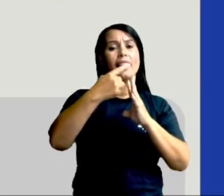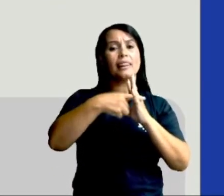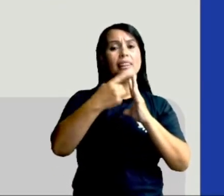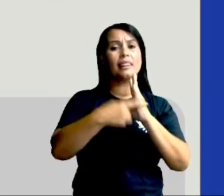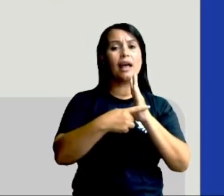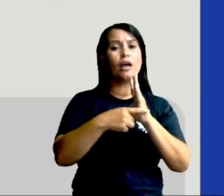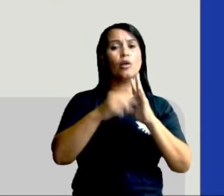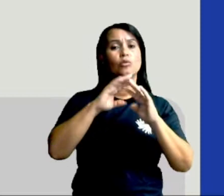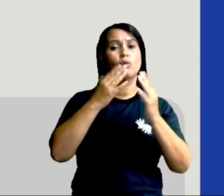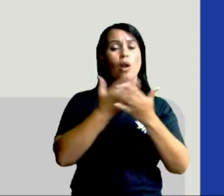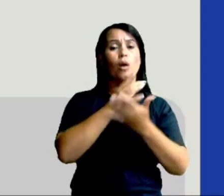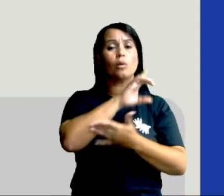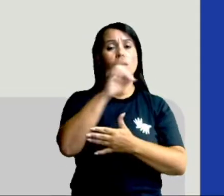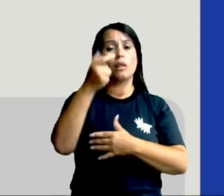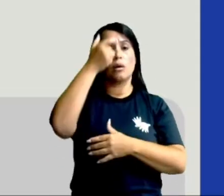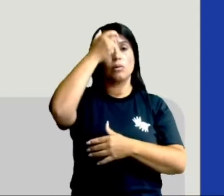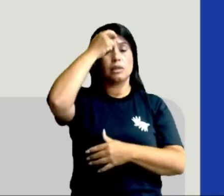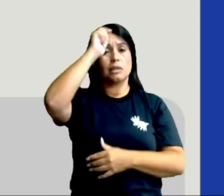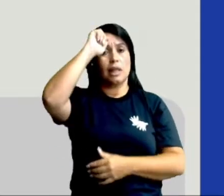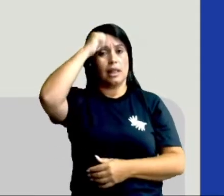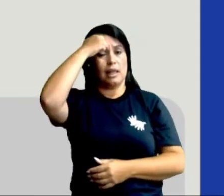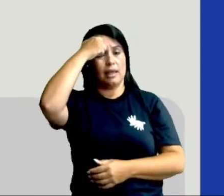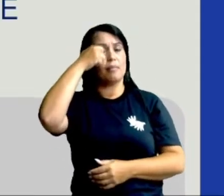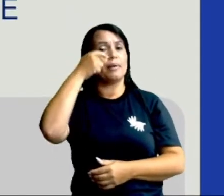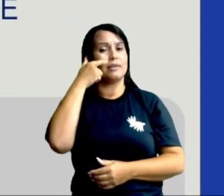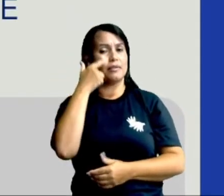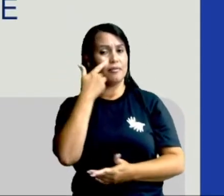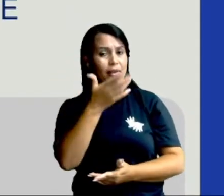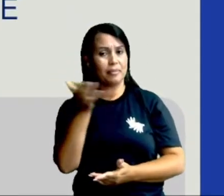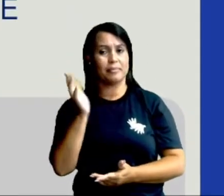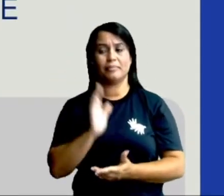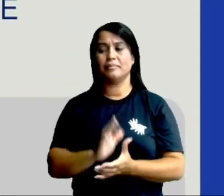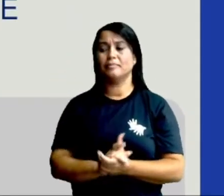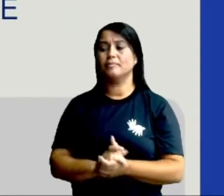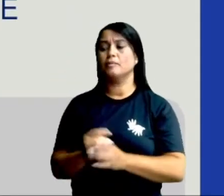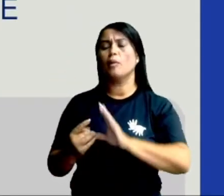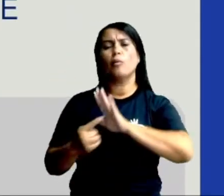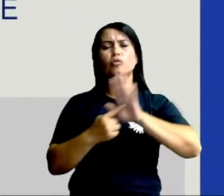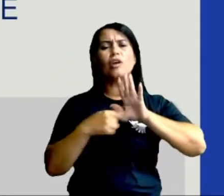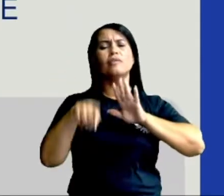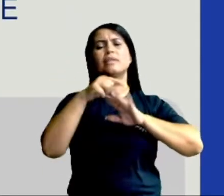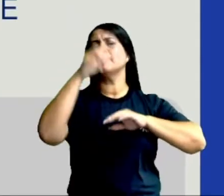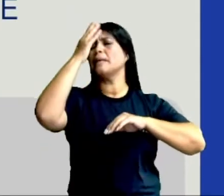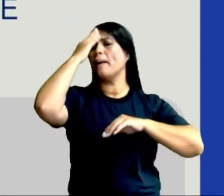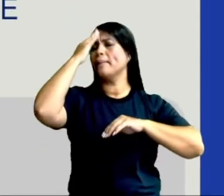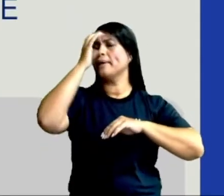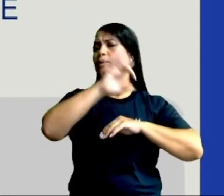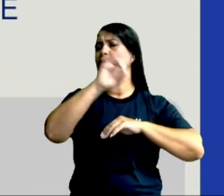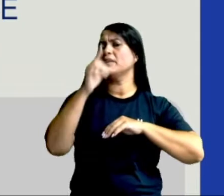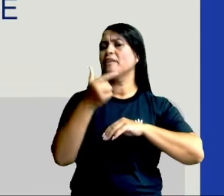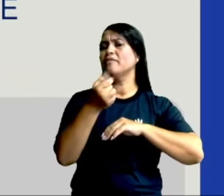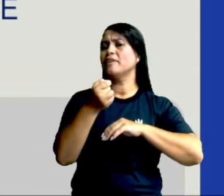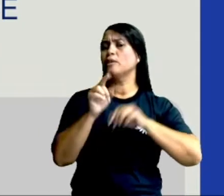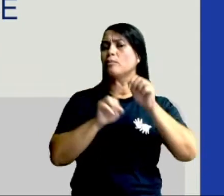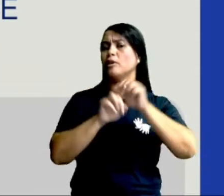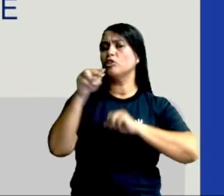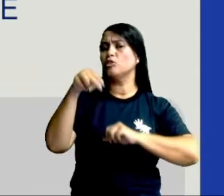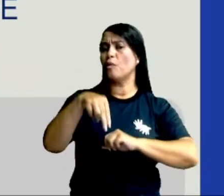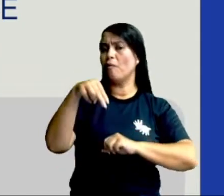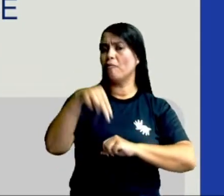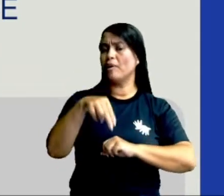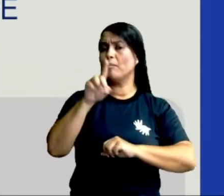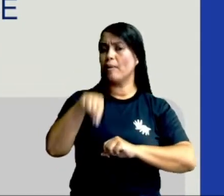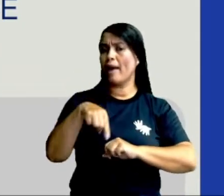o Dia da Consciência Negra para a gente trabalhar. Você sabia que no dia 20 de novembro